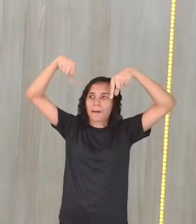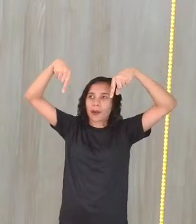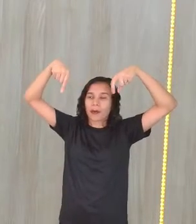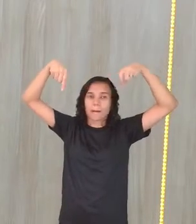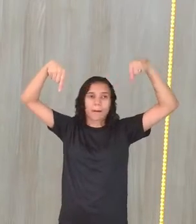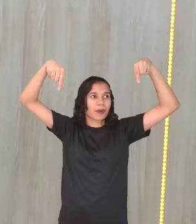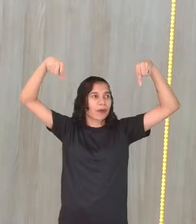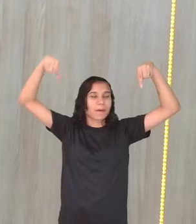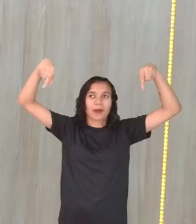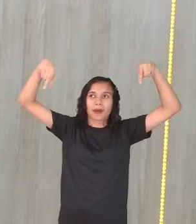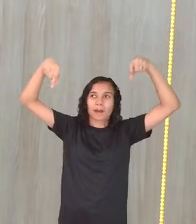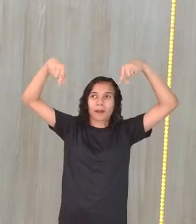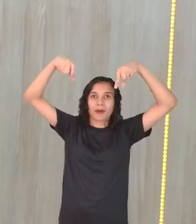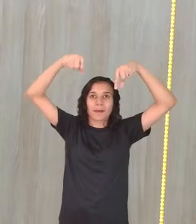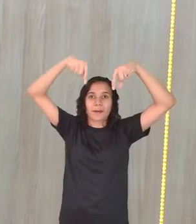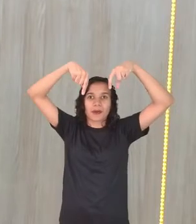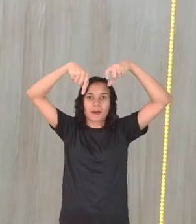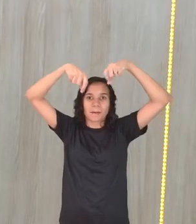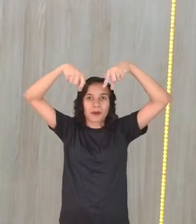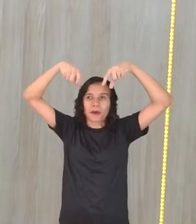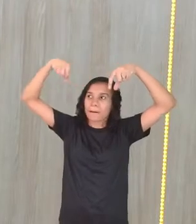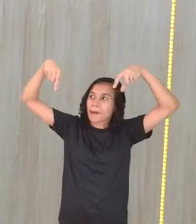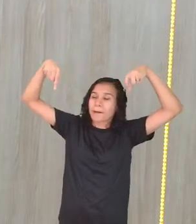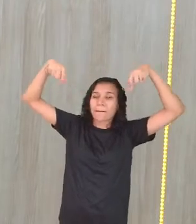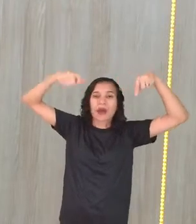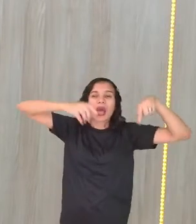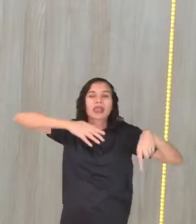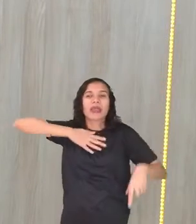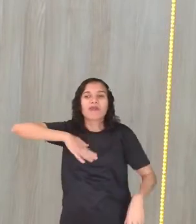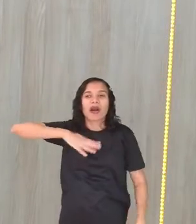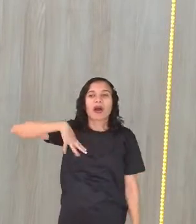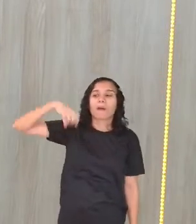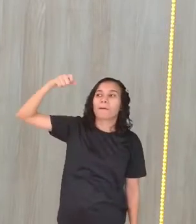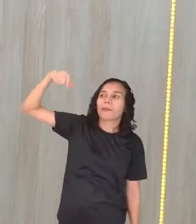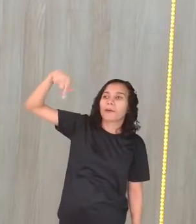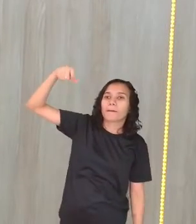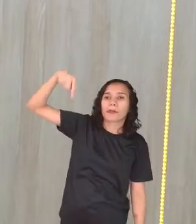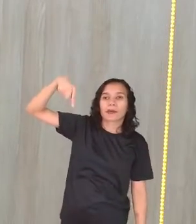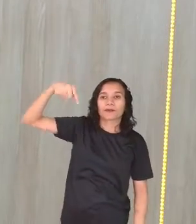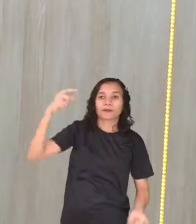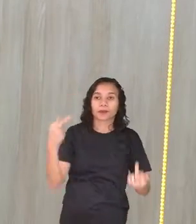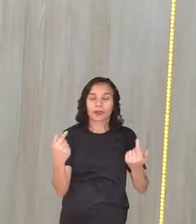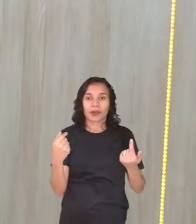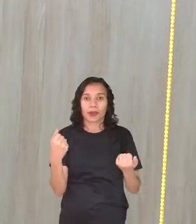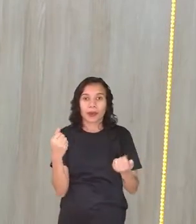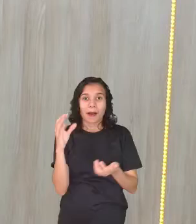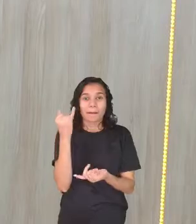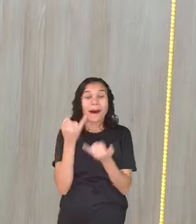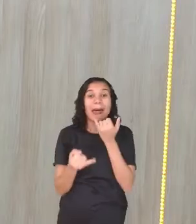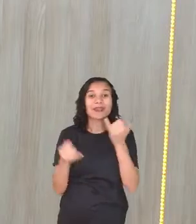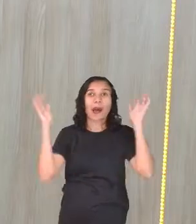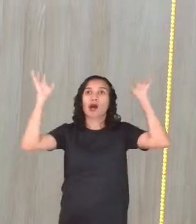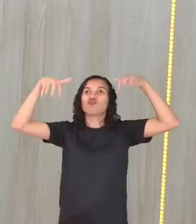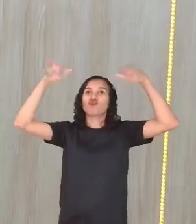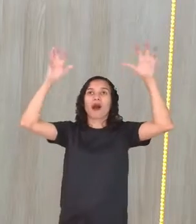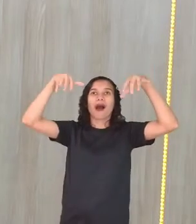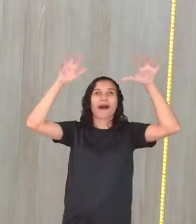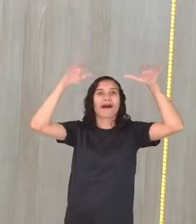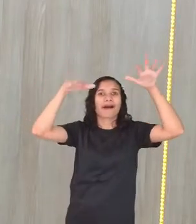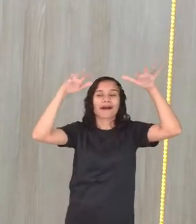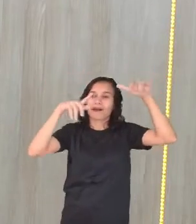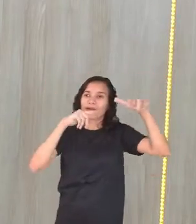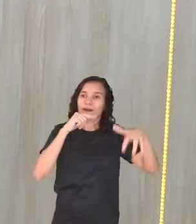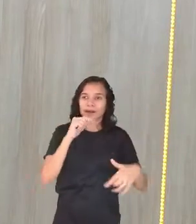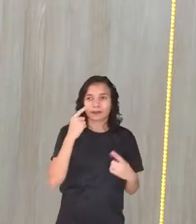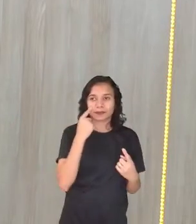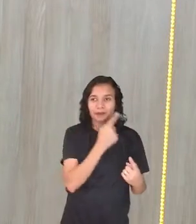e as gotinhas vão caindo, né, lentamente. Aqui como se imitando uma chuva, né, jogando água. Agora